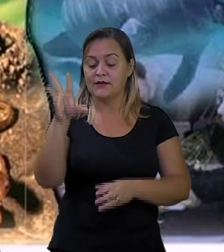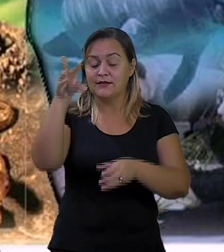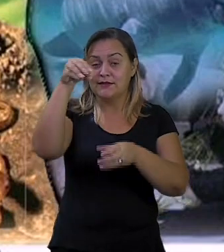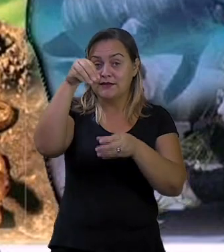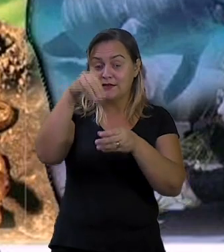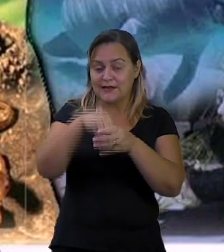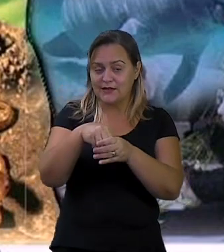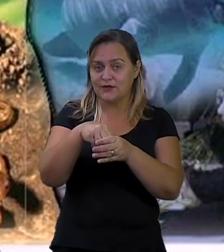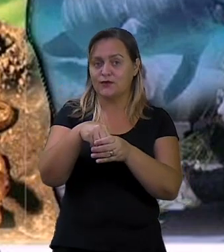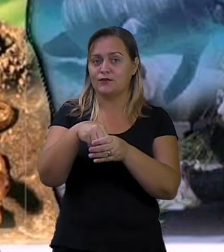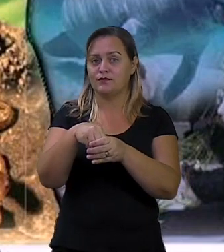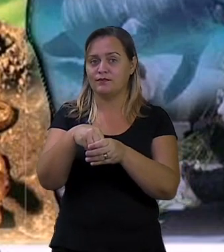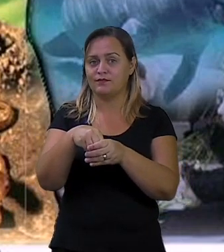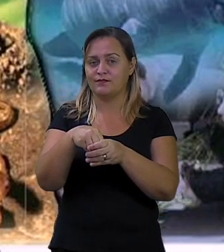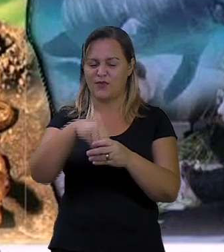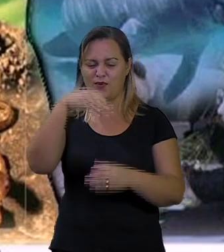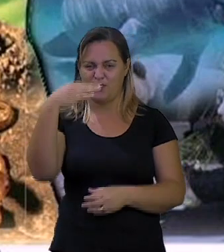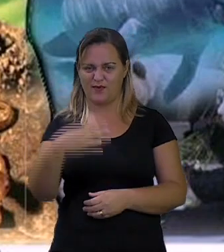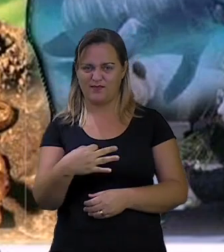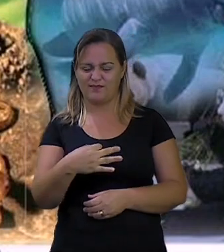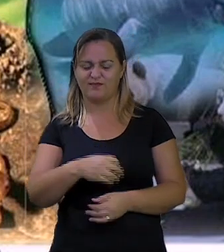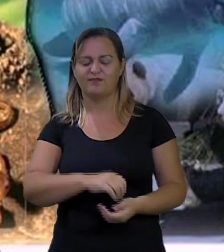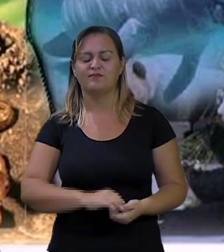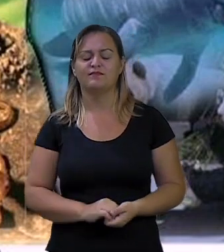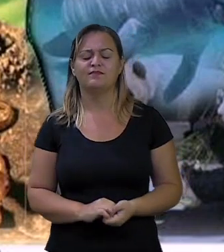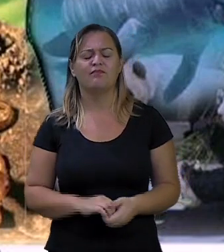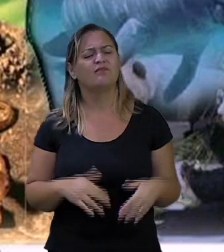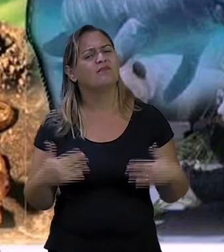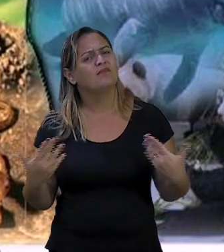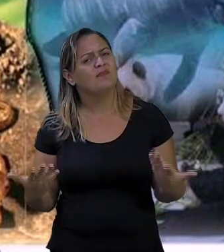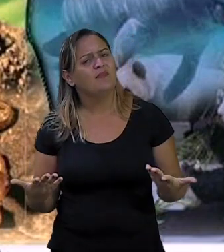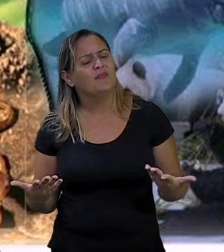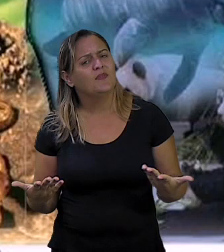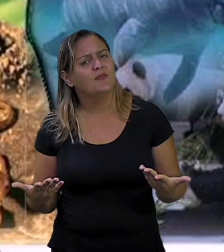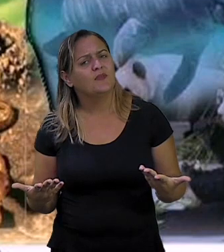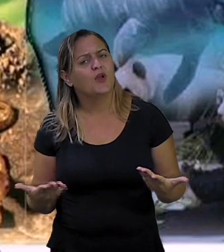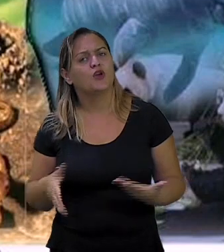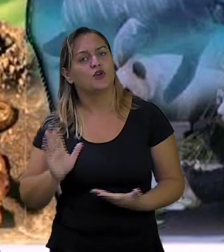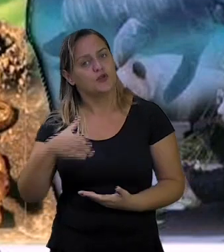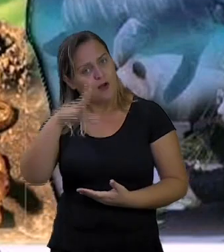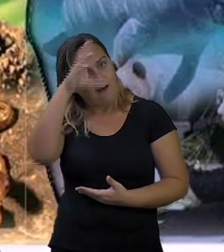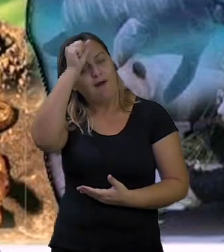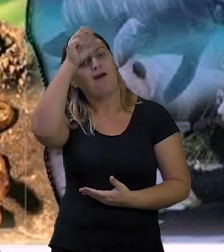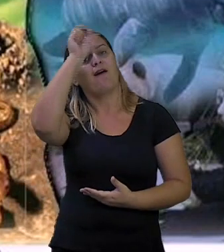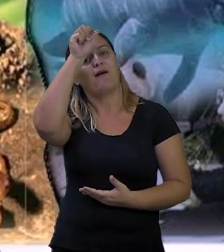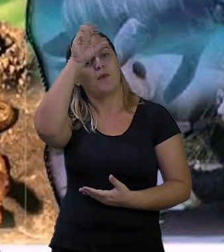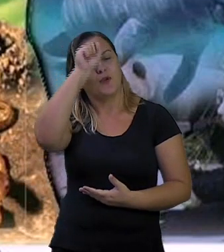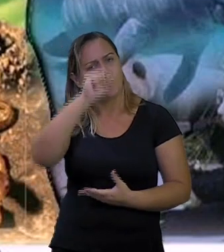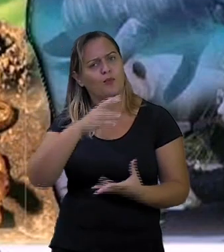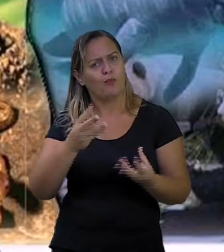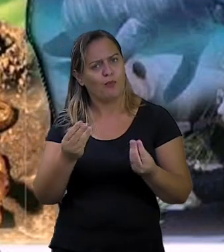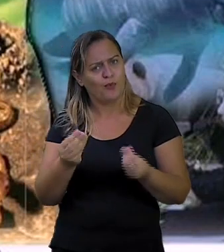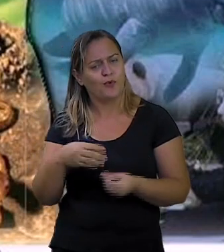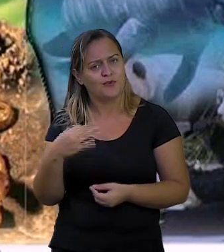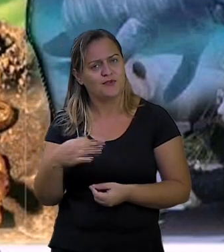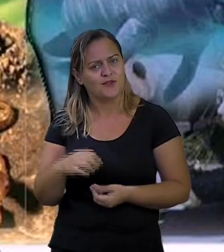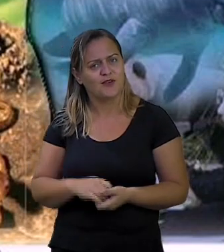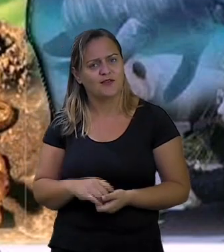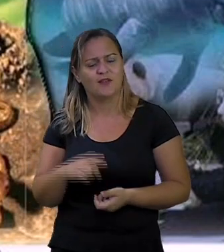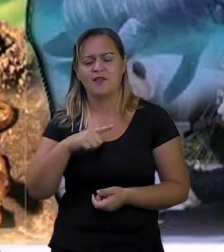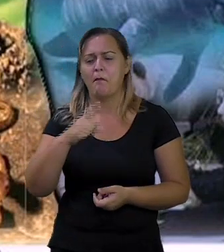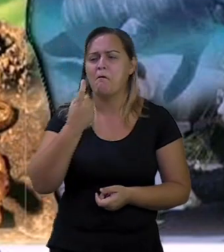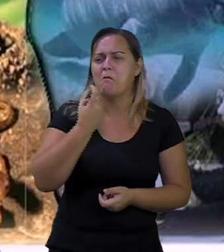Ok E aí professor Então olha só o quanto a gente aprendeu nós temos peixes